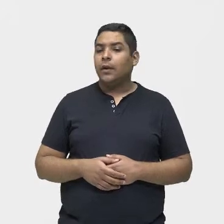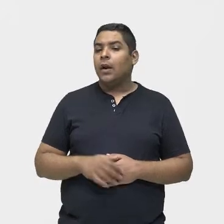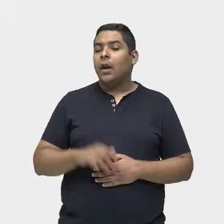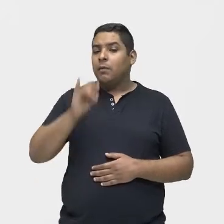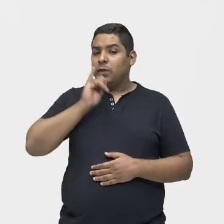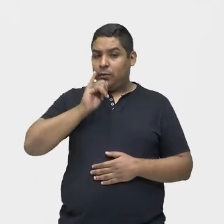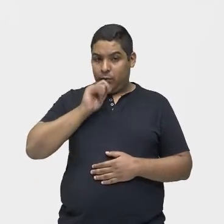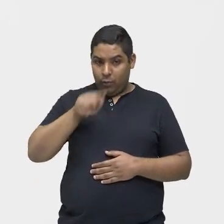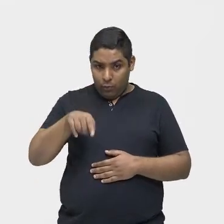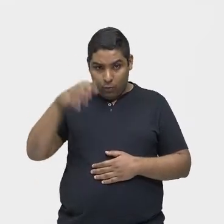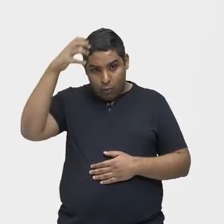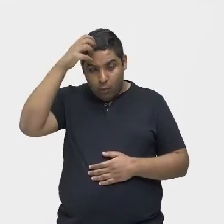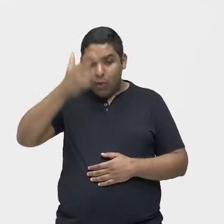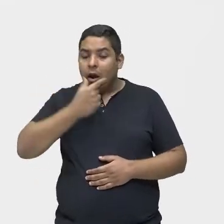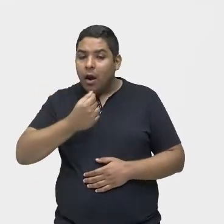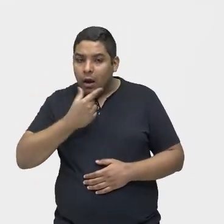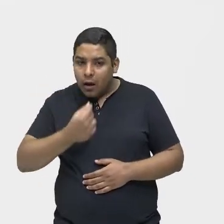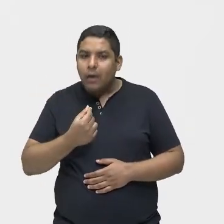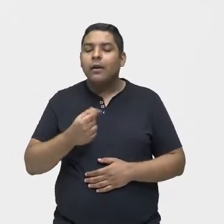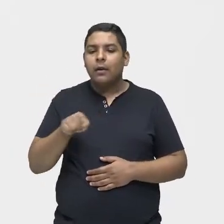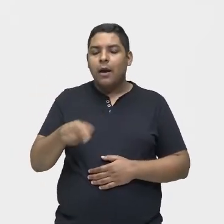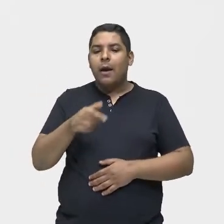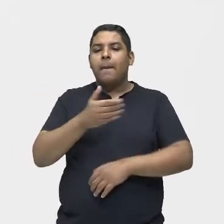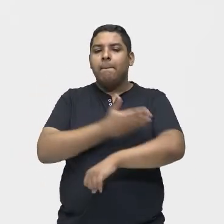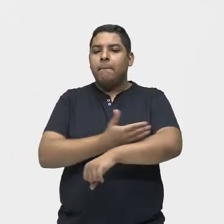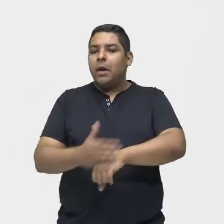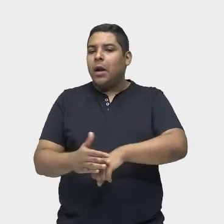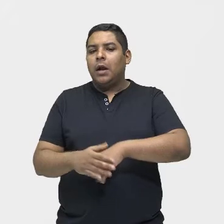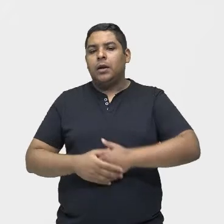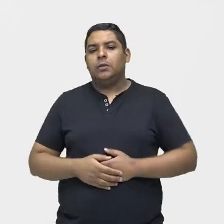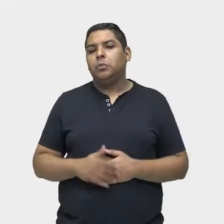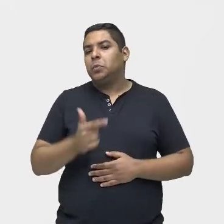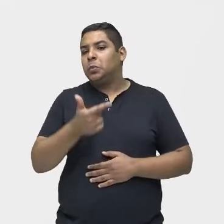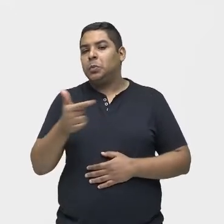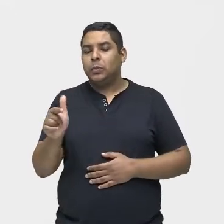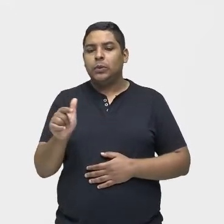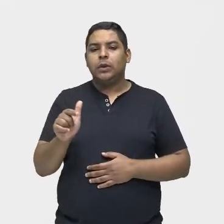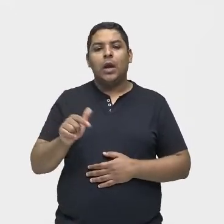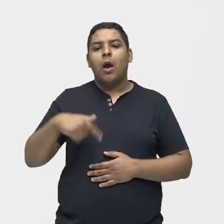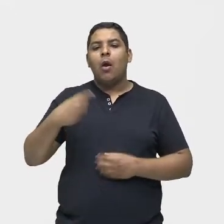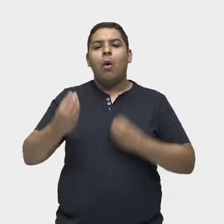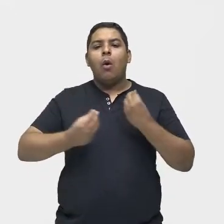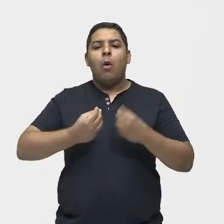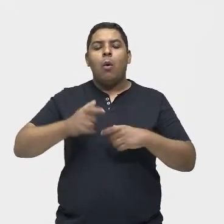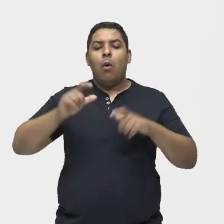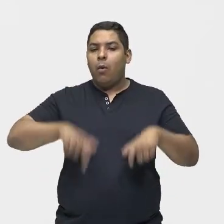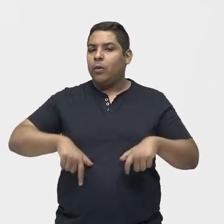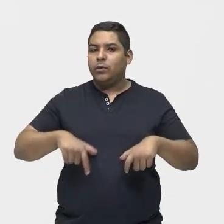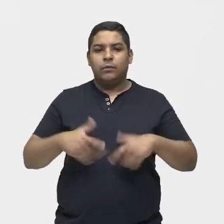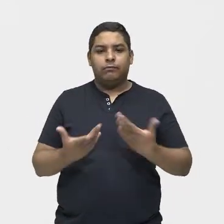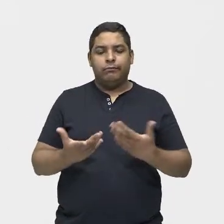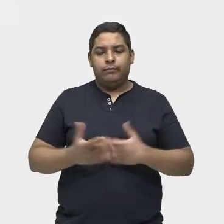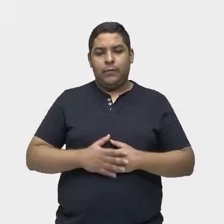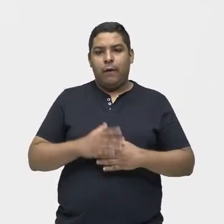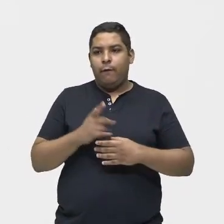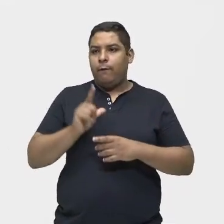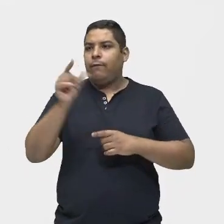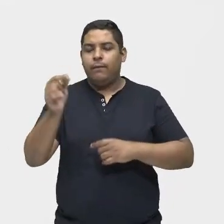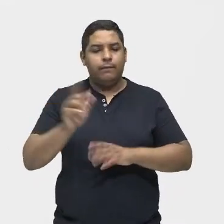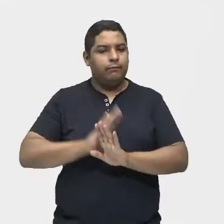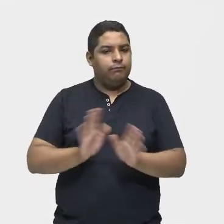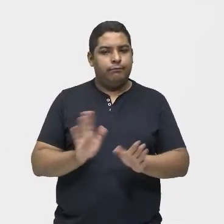rei adversário. Então, para isso você declara checkmate. Então, vamos ver aí o objetivo do